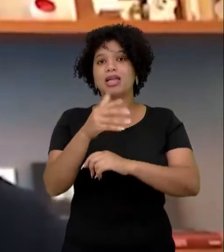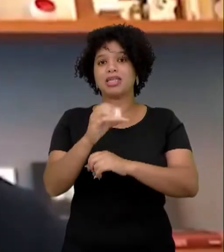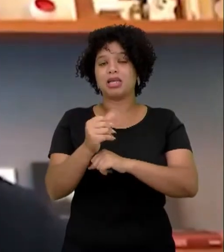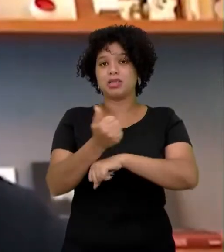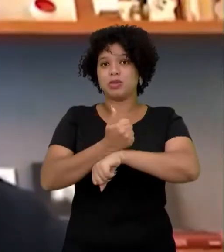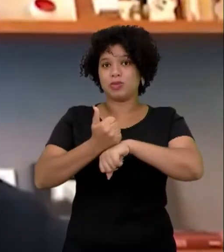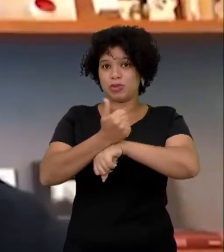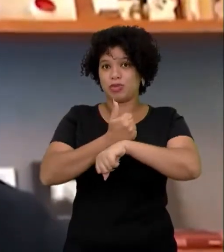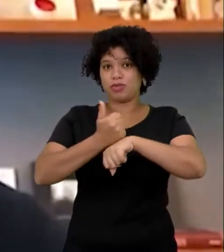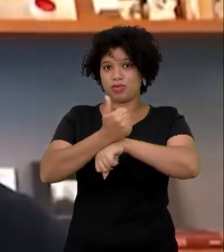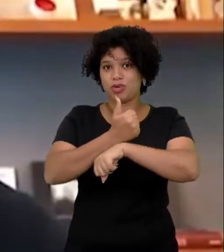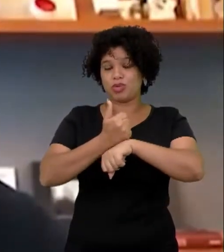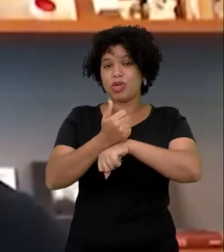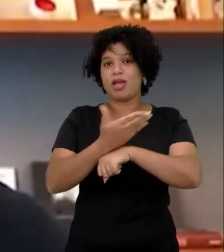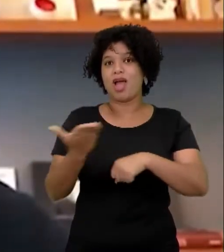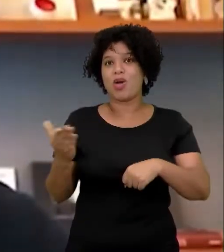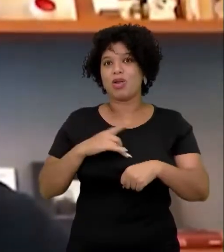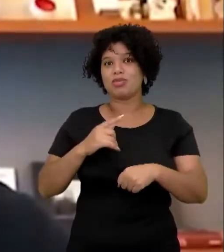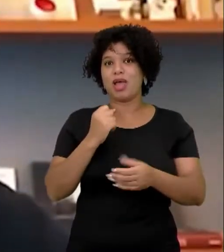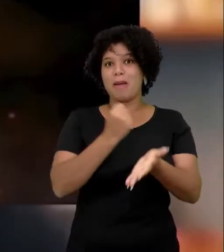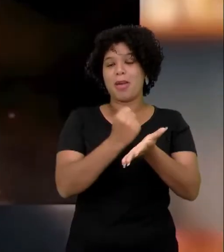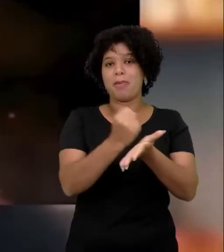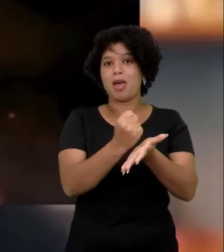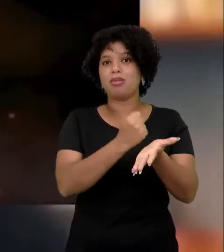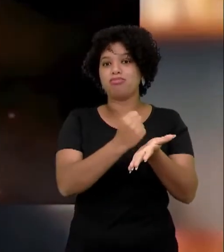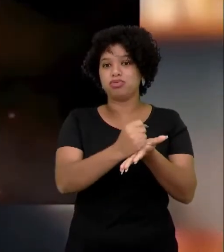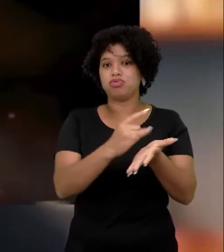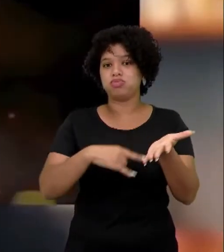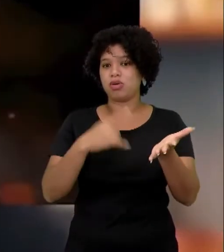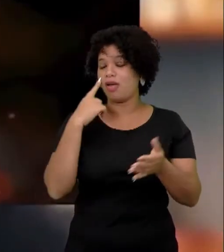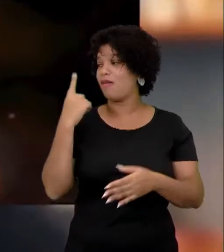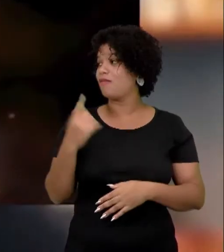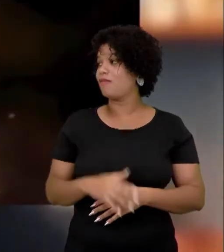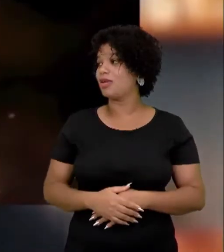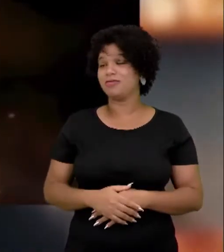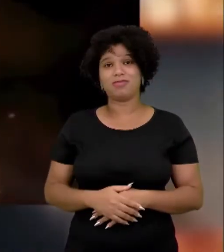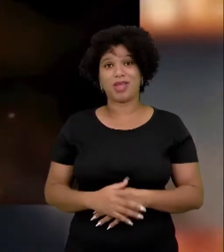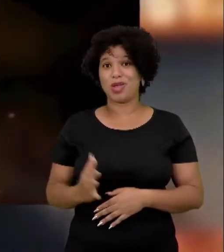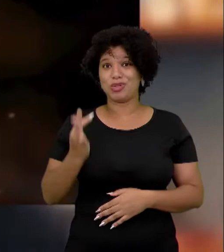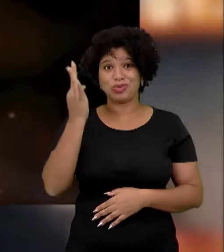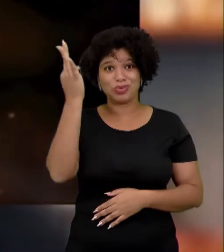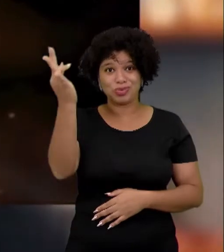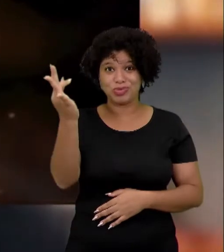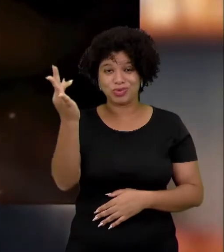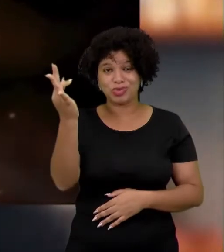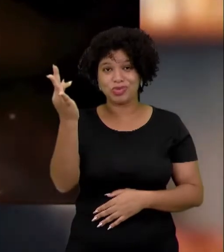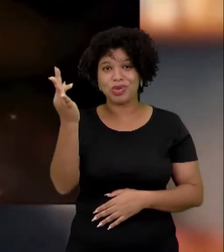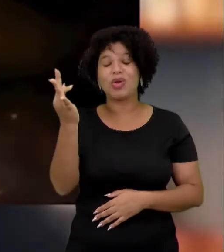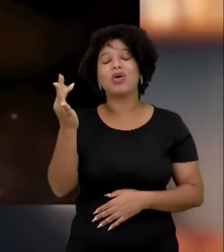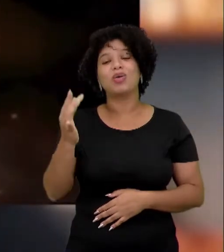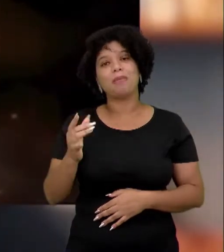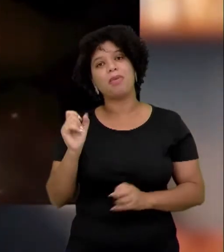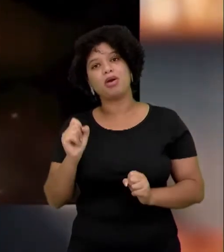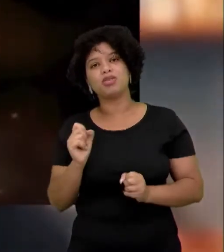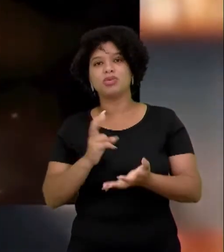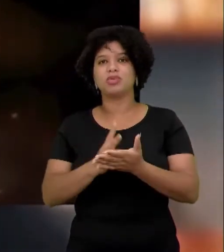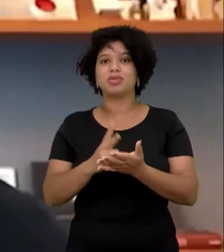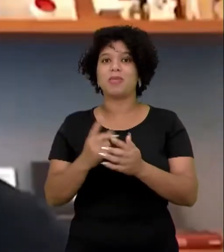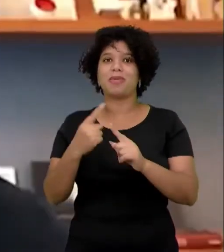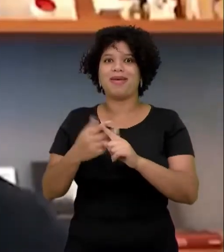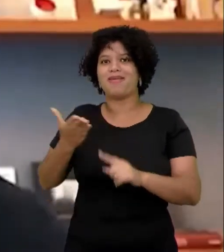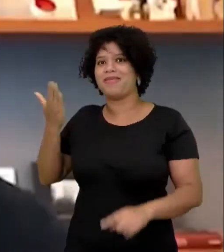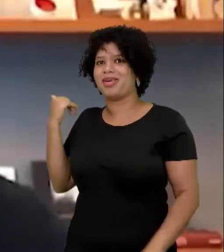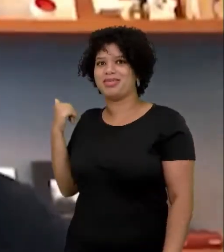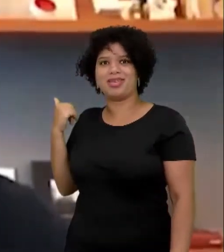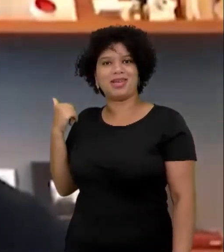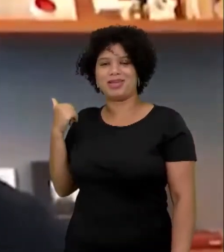profissões que mais contrataram no ano passado, nenhuma delas existia há 10 anos. Entre essas profissões a gente